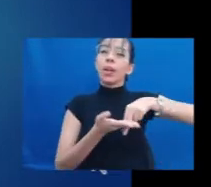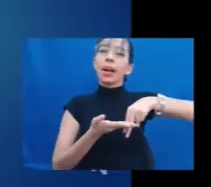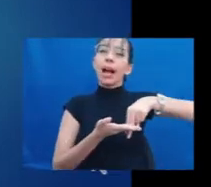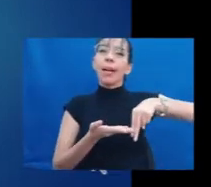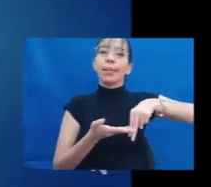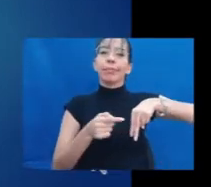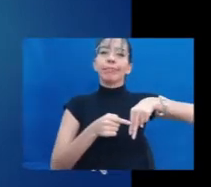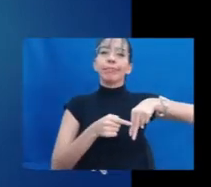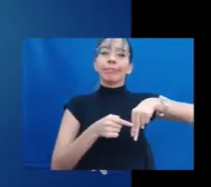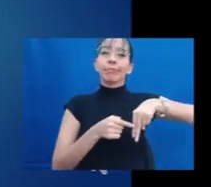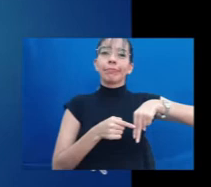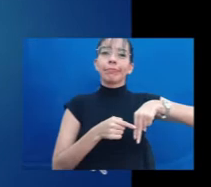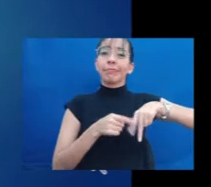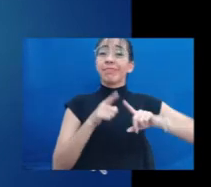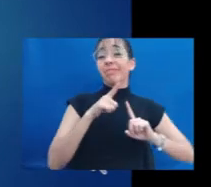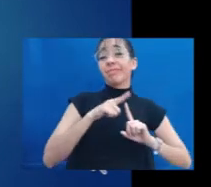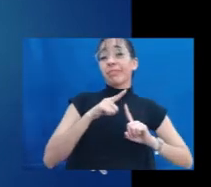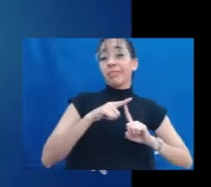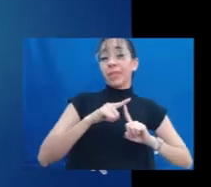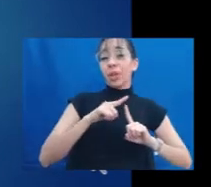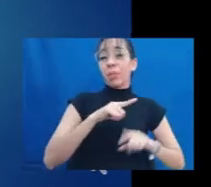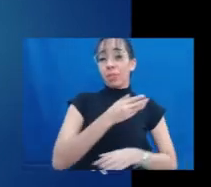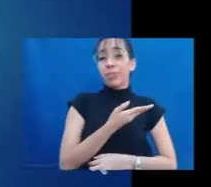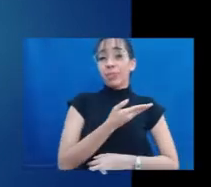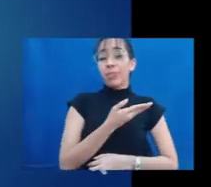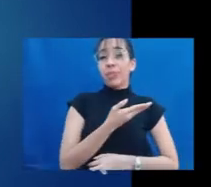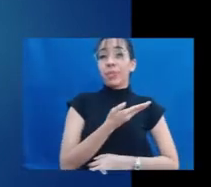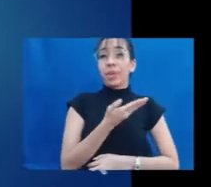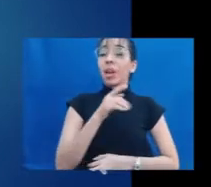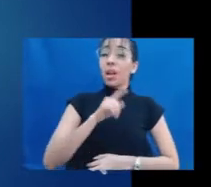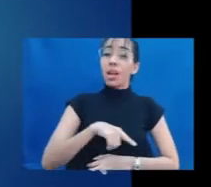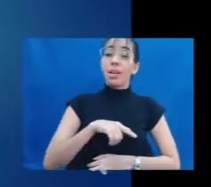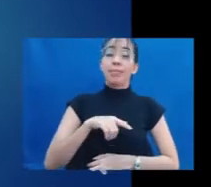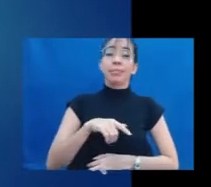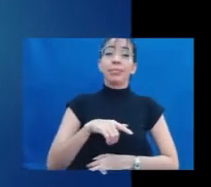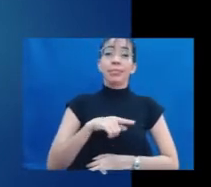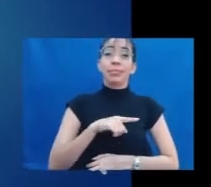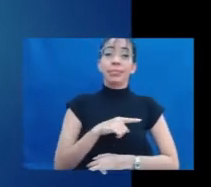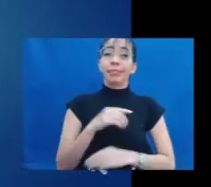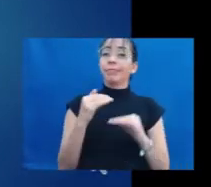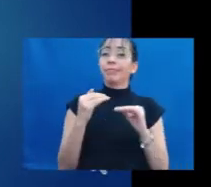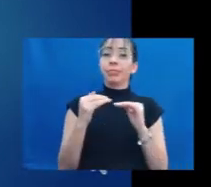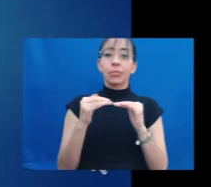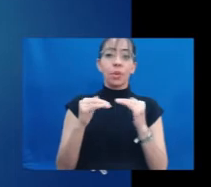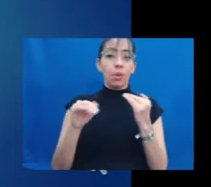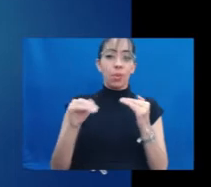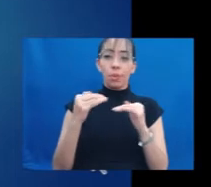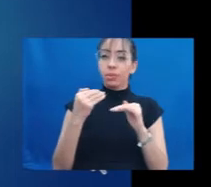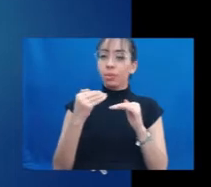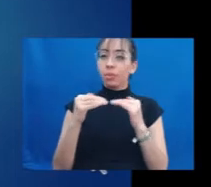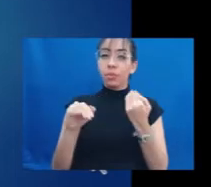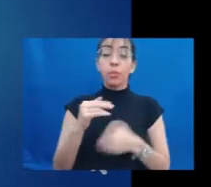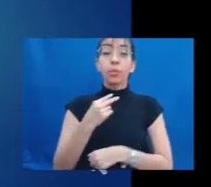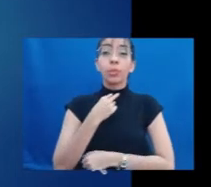comprida aí desse estilo, né? É algo assim totalmente inadequado. Né? Então a gente vê